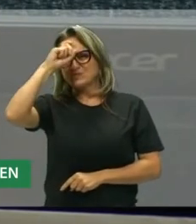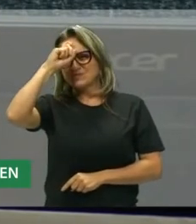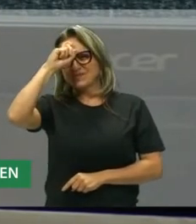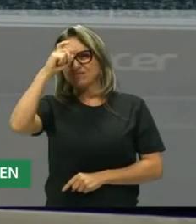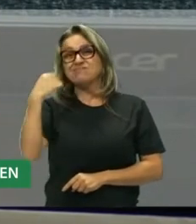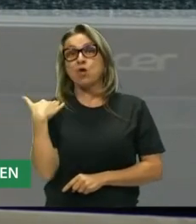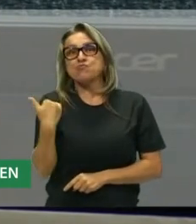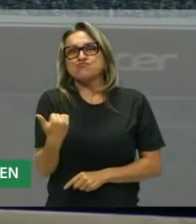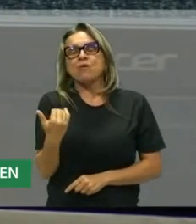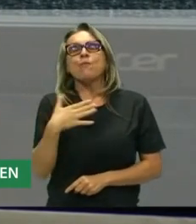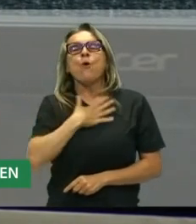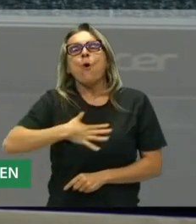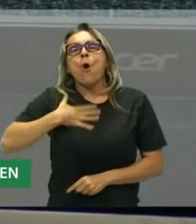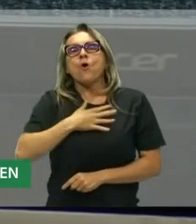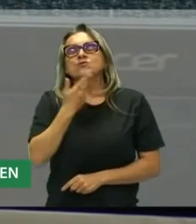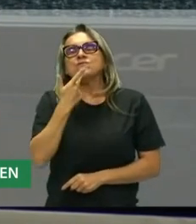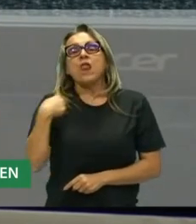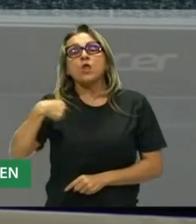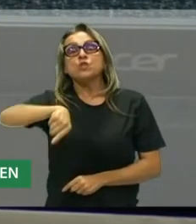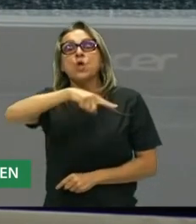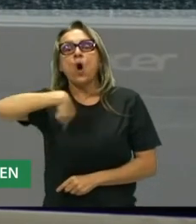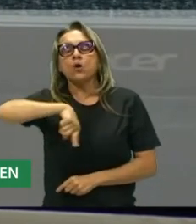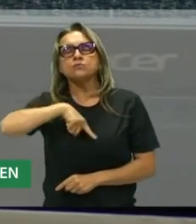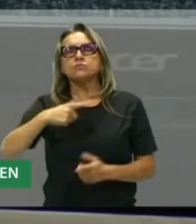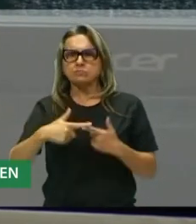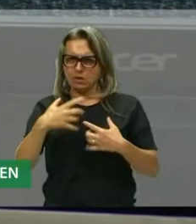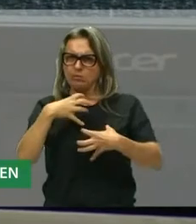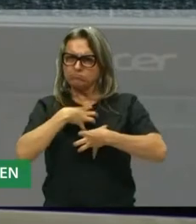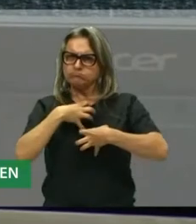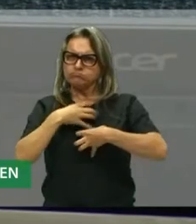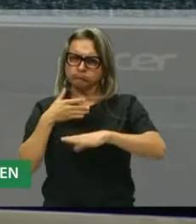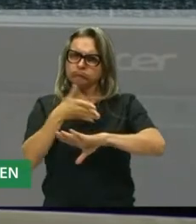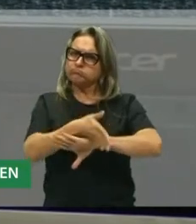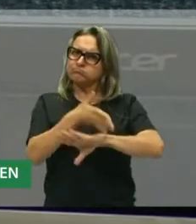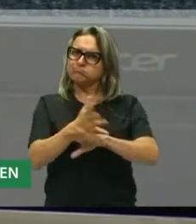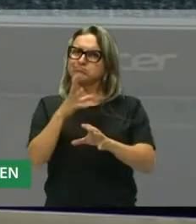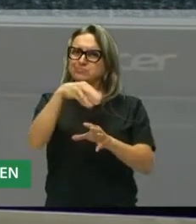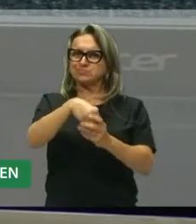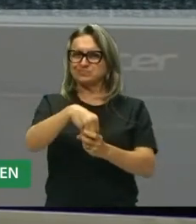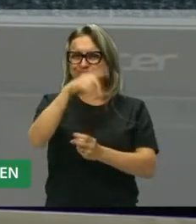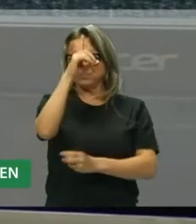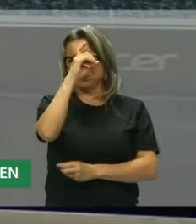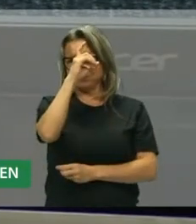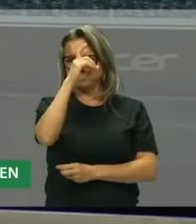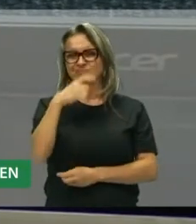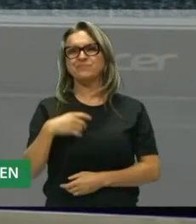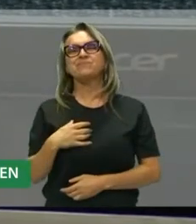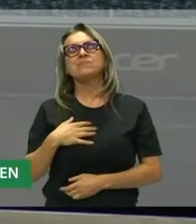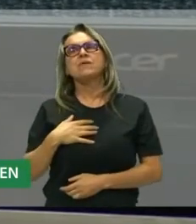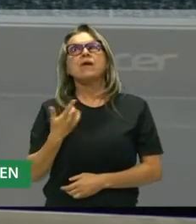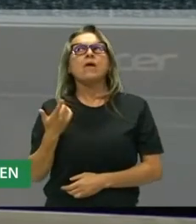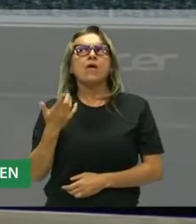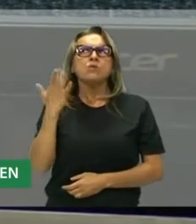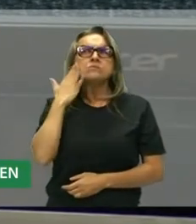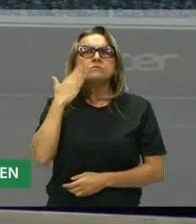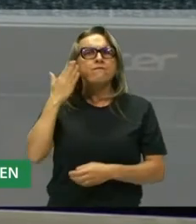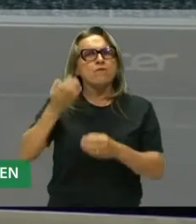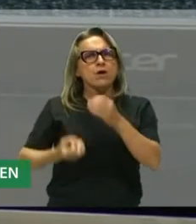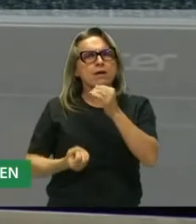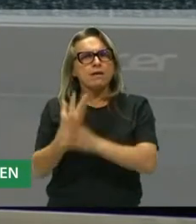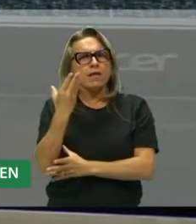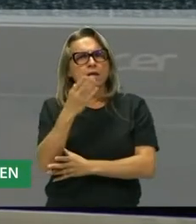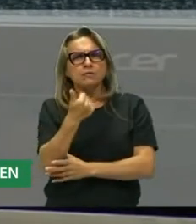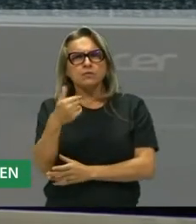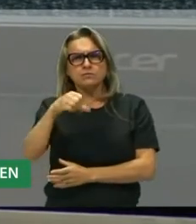eu me sinto peça desse hospital. O hospital tem uma... Eu sou um pouco saudosista, ele foi fundado em 1956